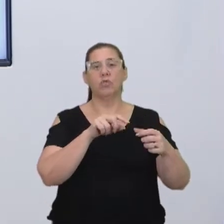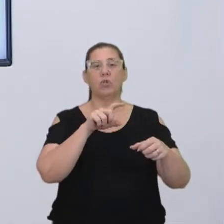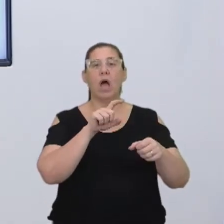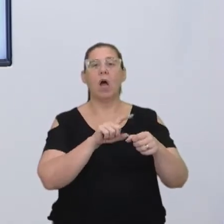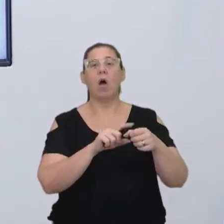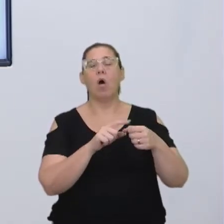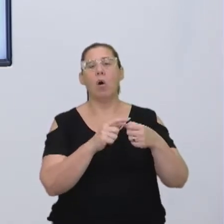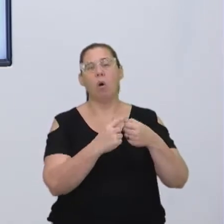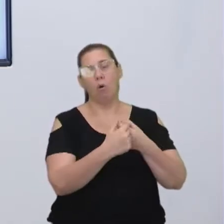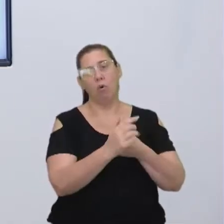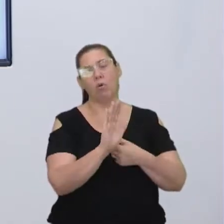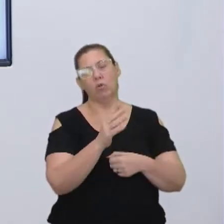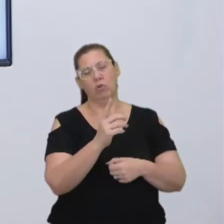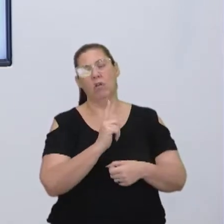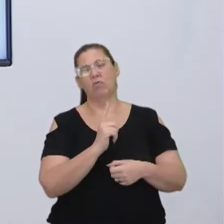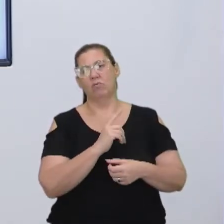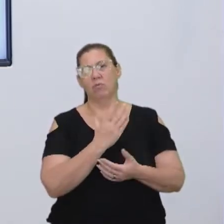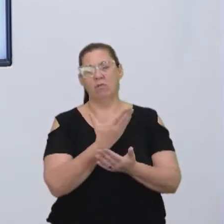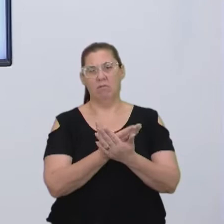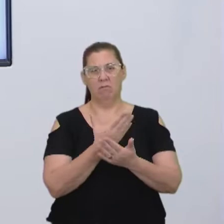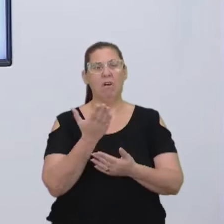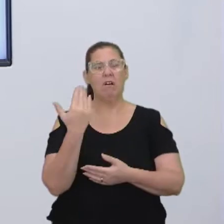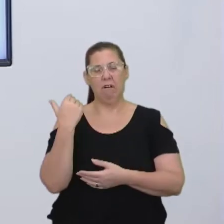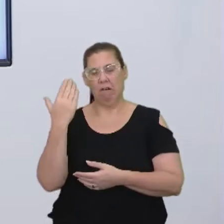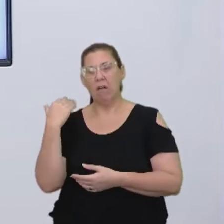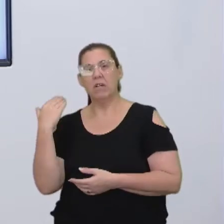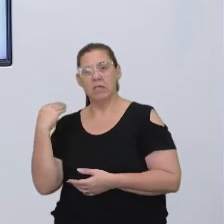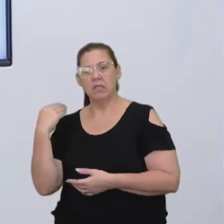metas anteriores, já estava ali a meta da